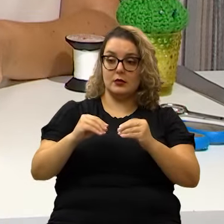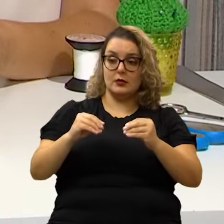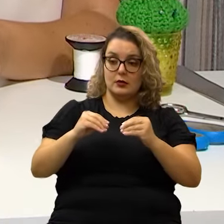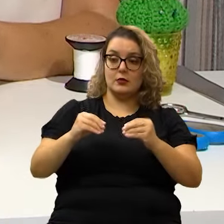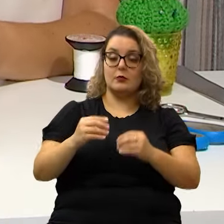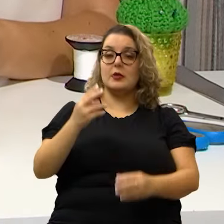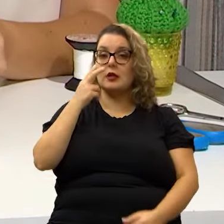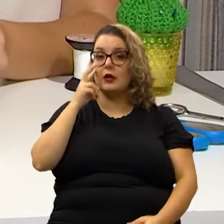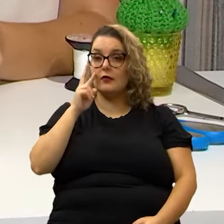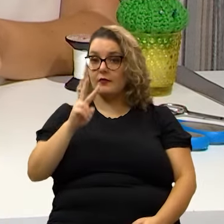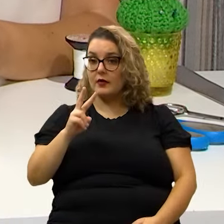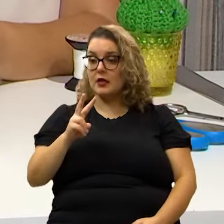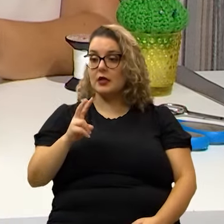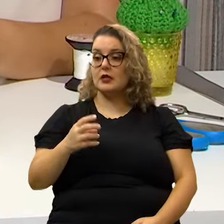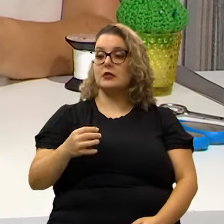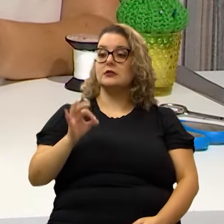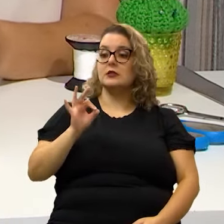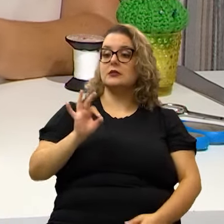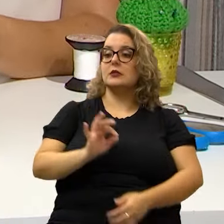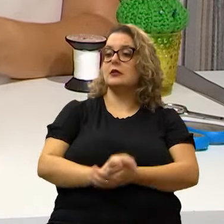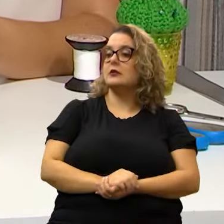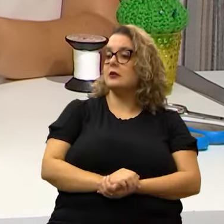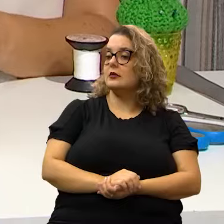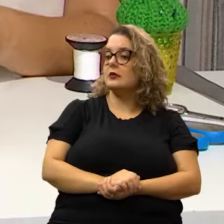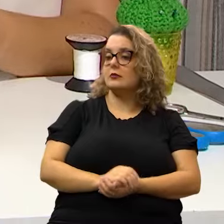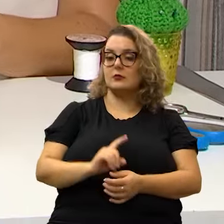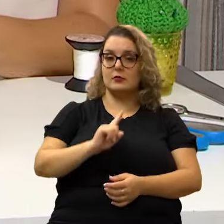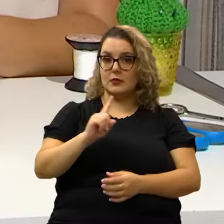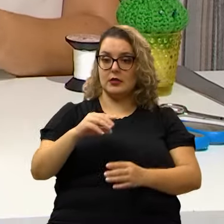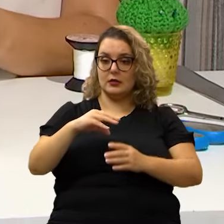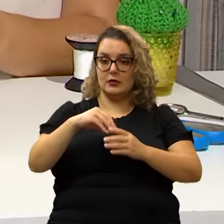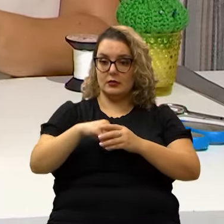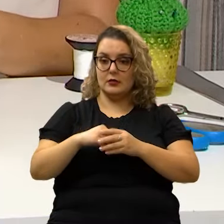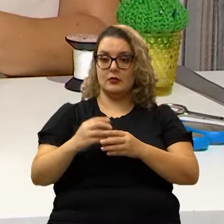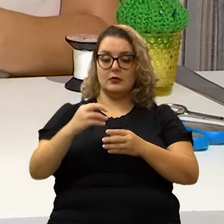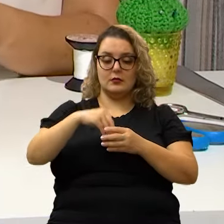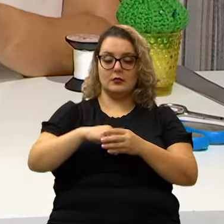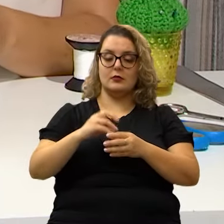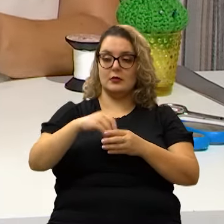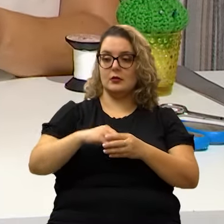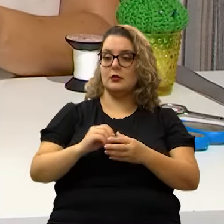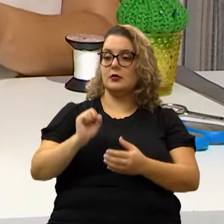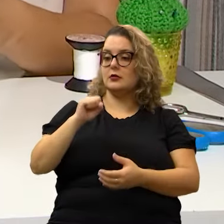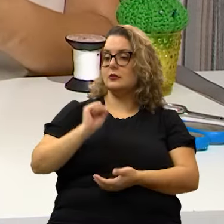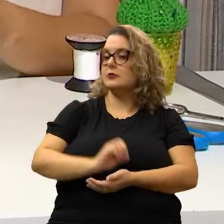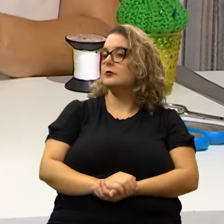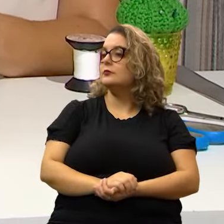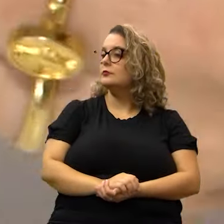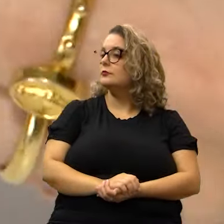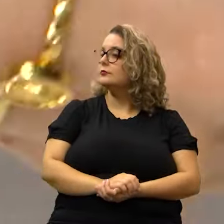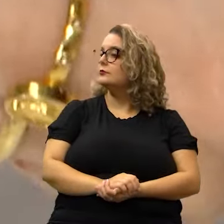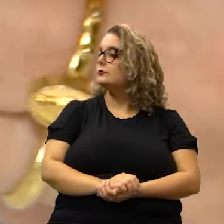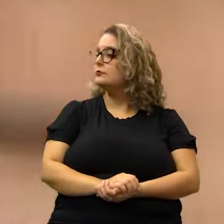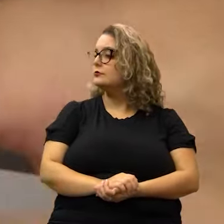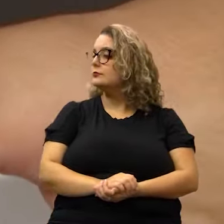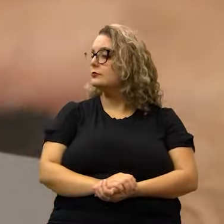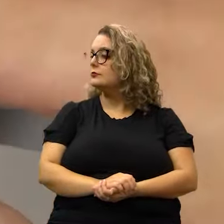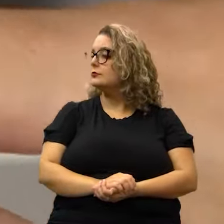eu vou fechando essa trouxinha, né, para ela não escapar. Vai preenchendo.